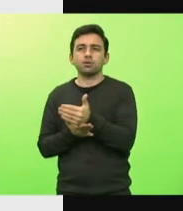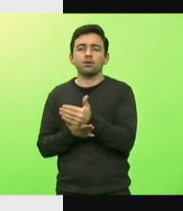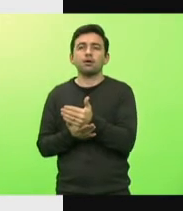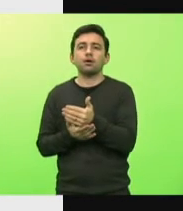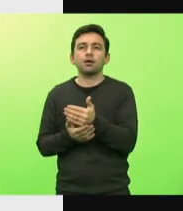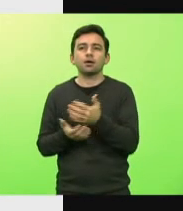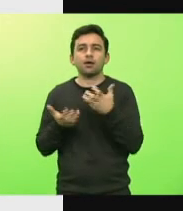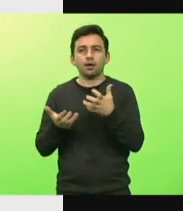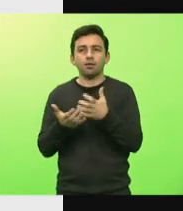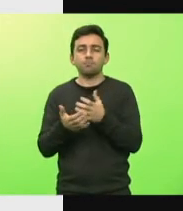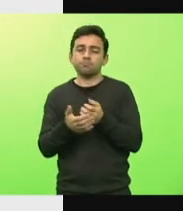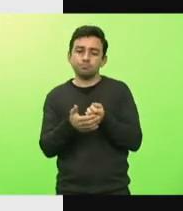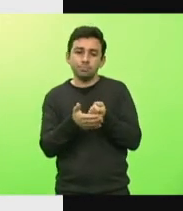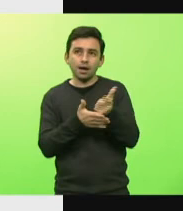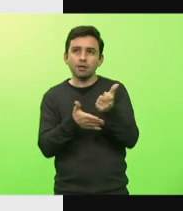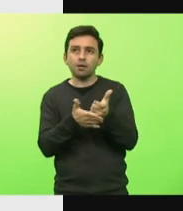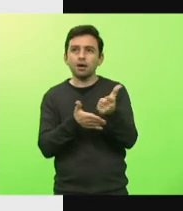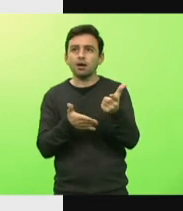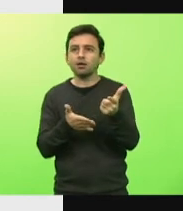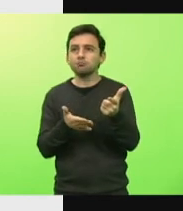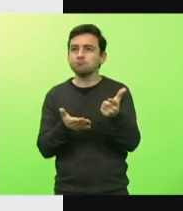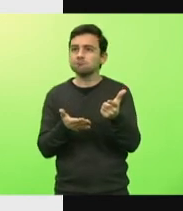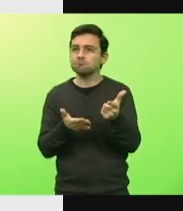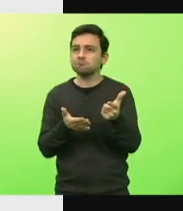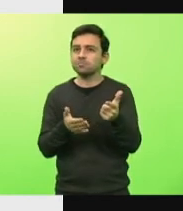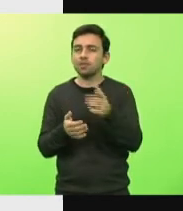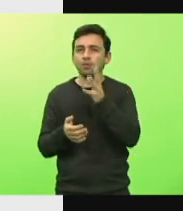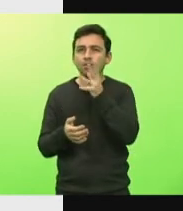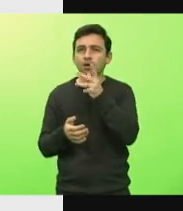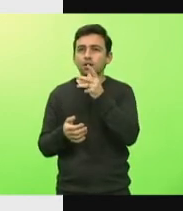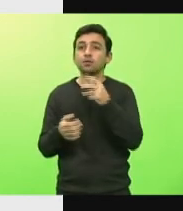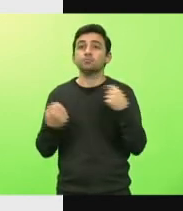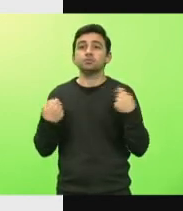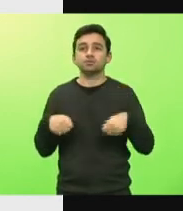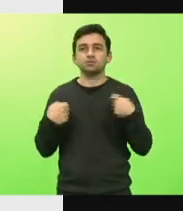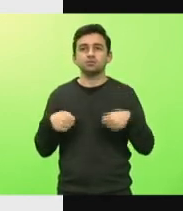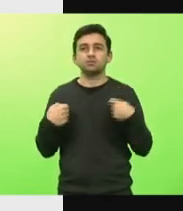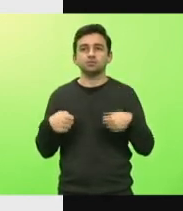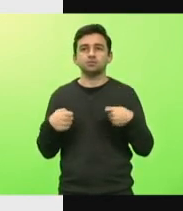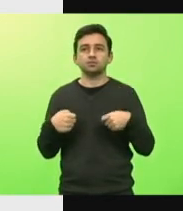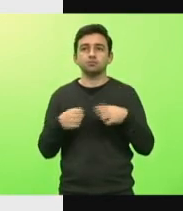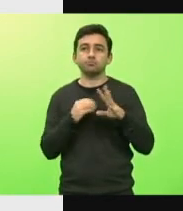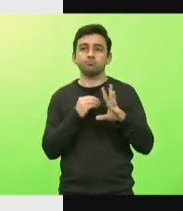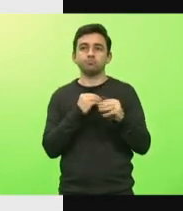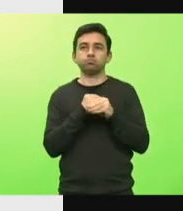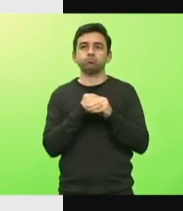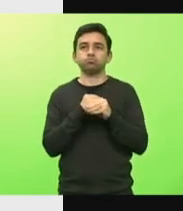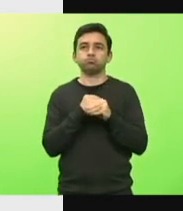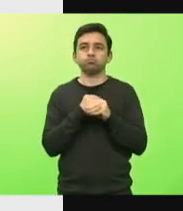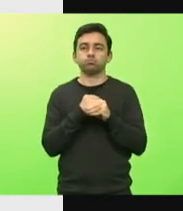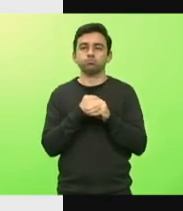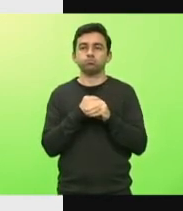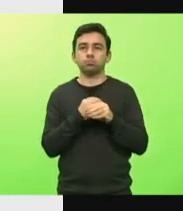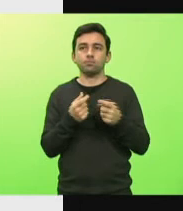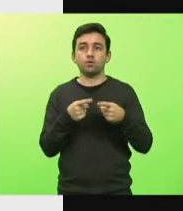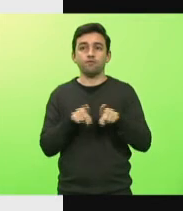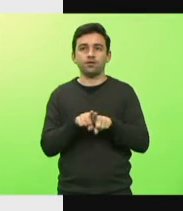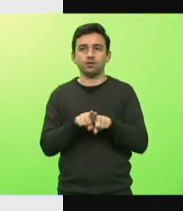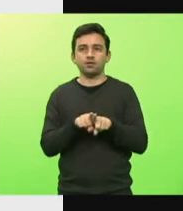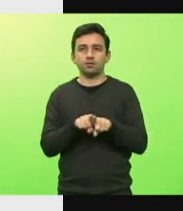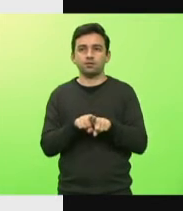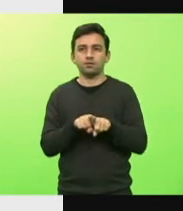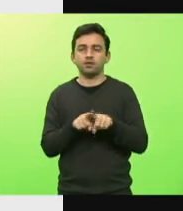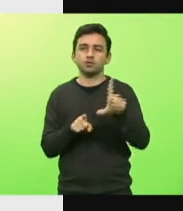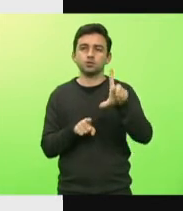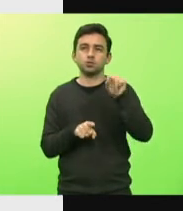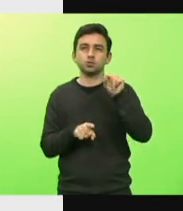de repasses, que seria a celebração de um aditivo de convênio, optando por